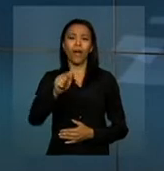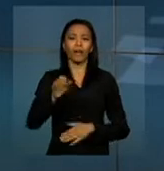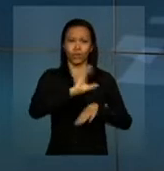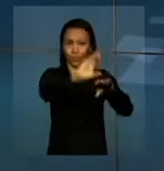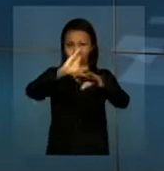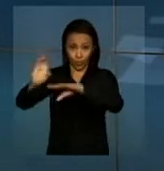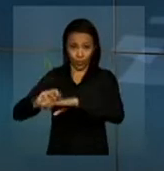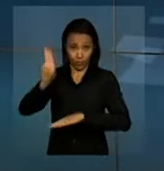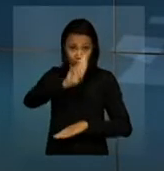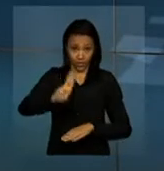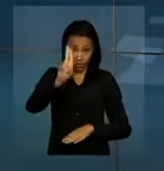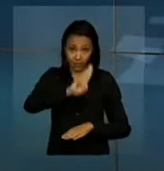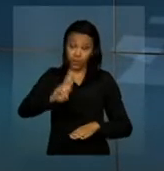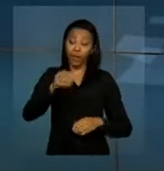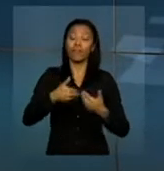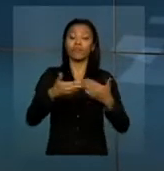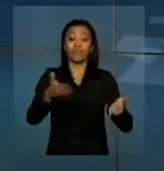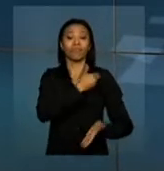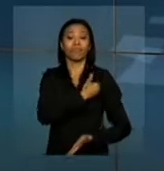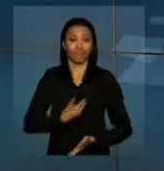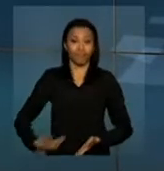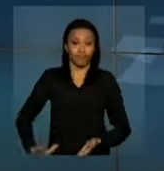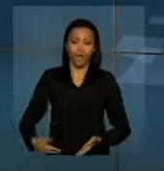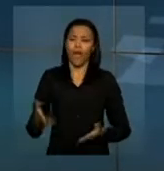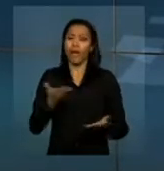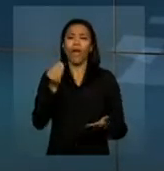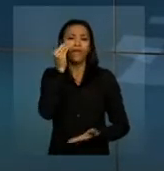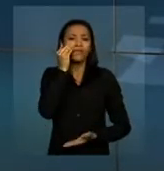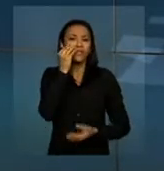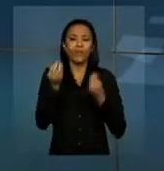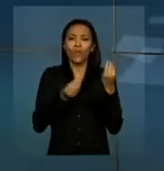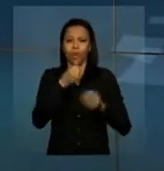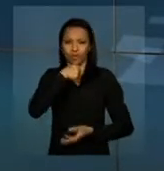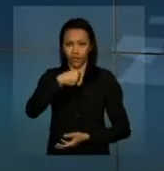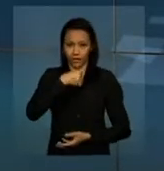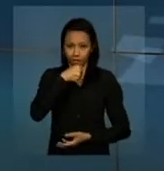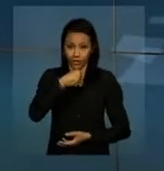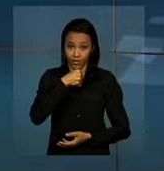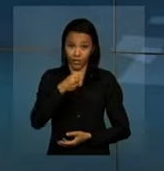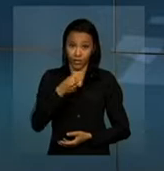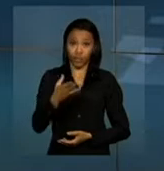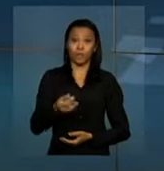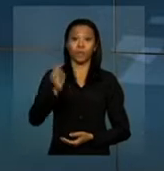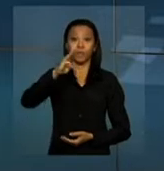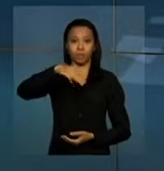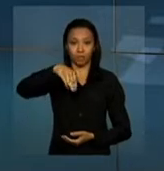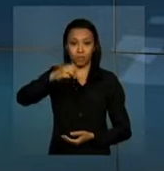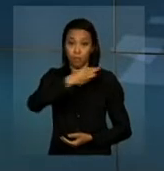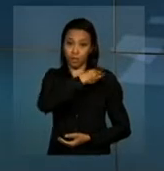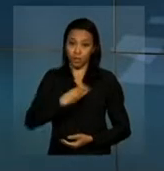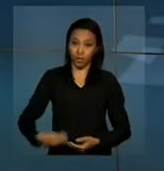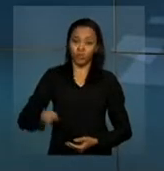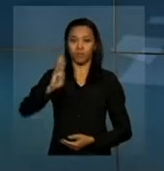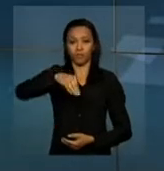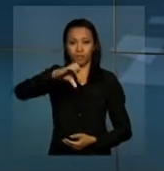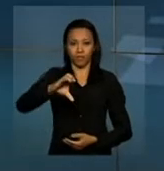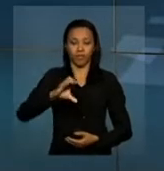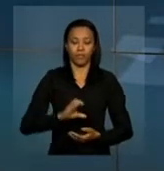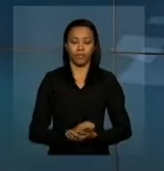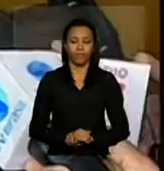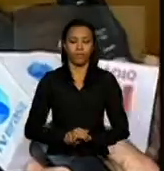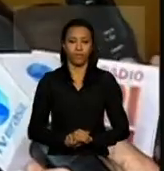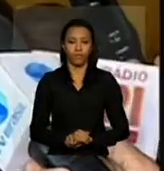cursos superiores de instituições públicas. Assista agora a entrevista coletiva do ministro da Educação, Aloísio